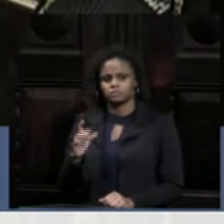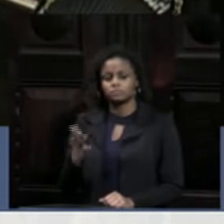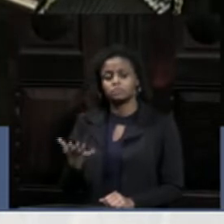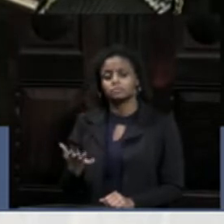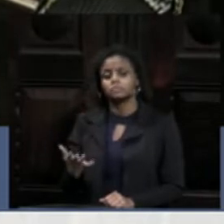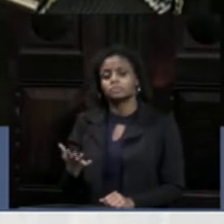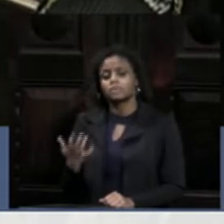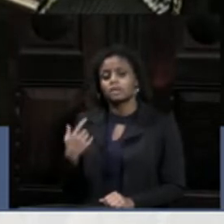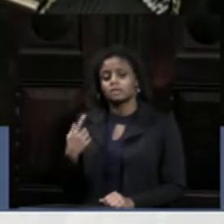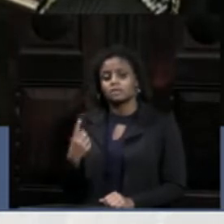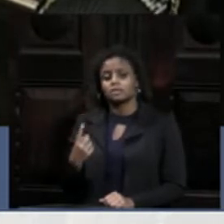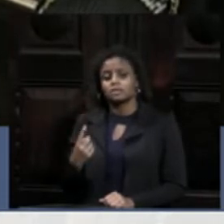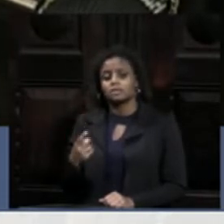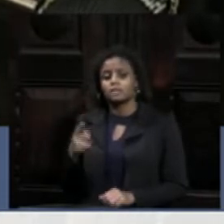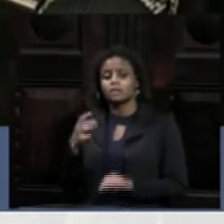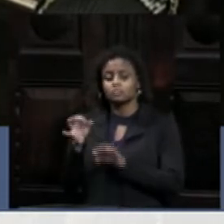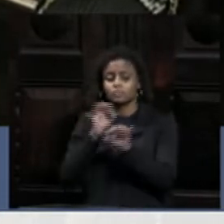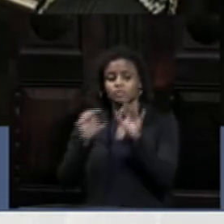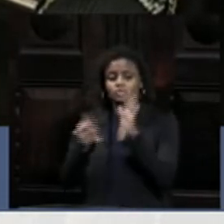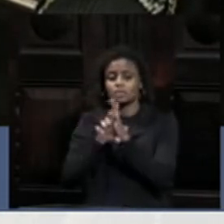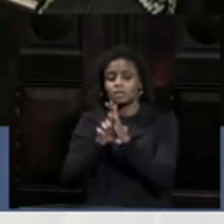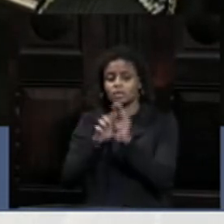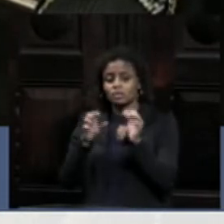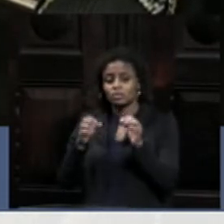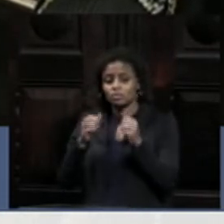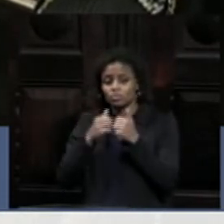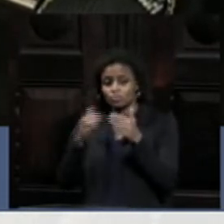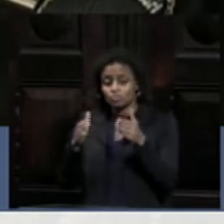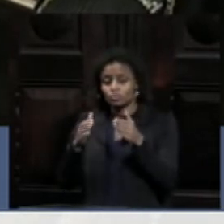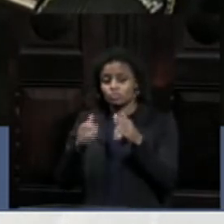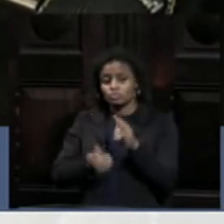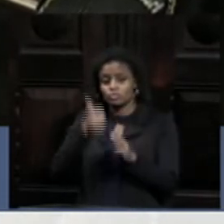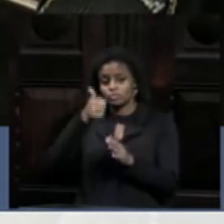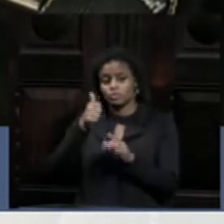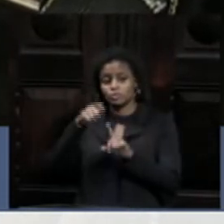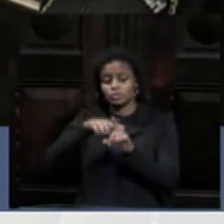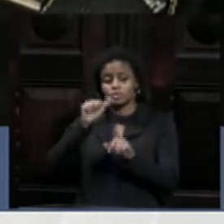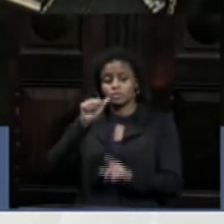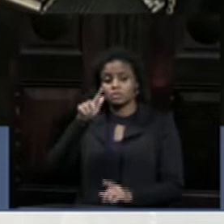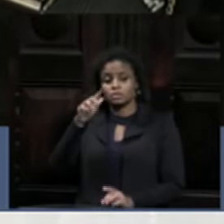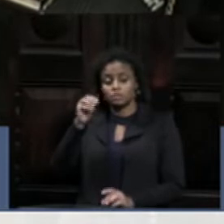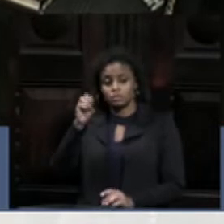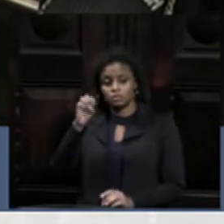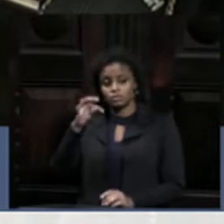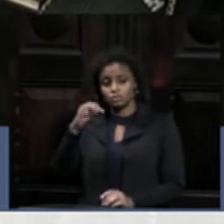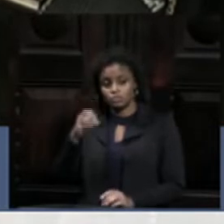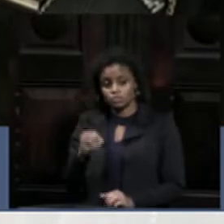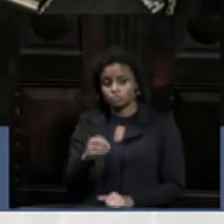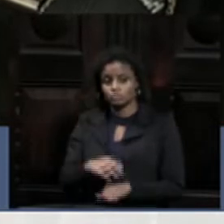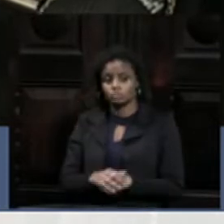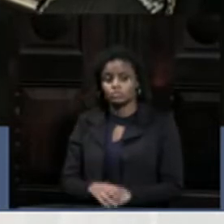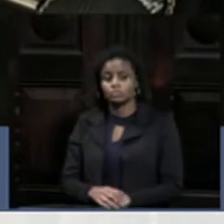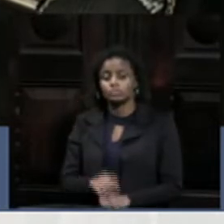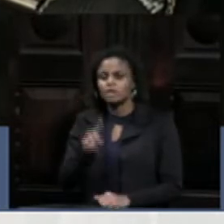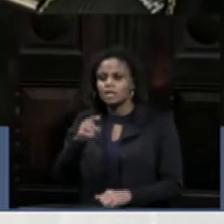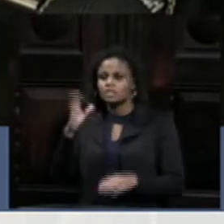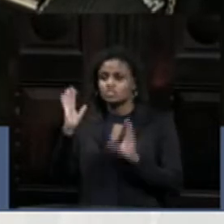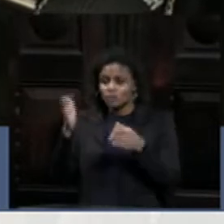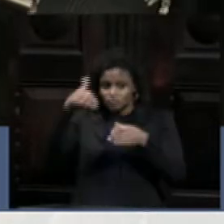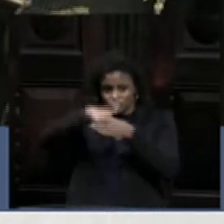dia 1º de agosto, ser colocado na pauta nas vésperas de uma eleição de um tema como esse, não é a melhor forma de